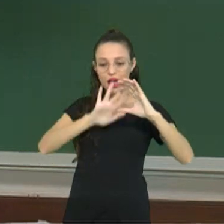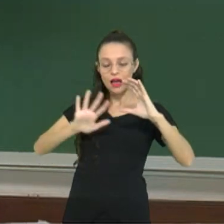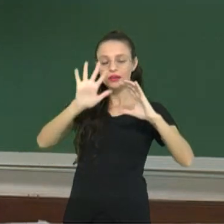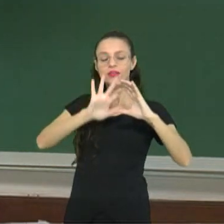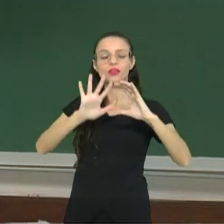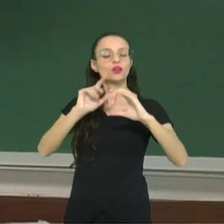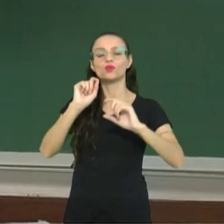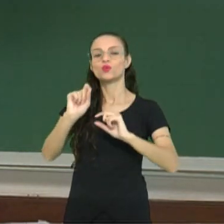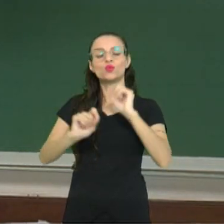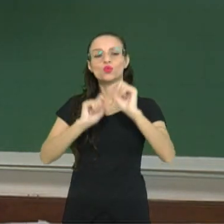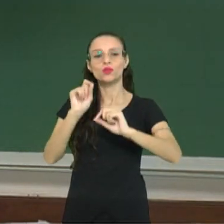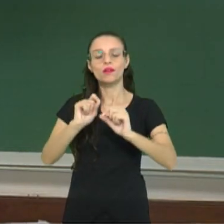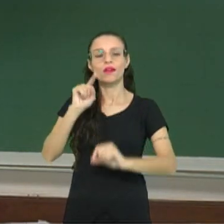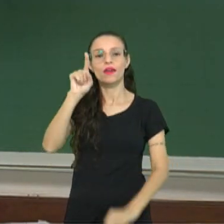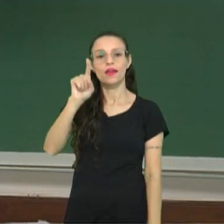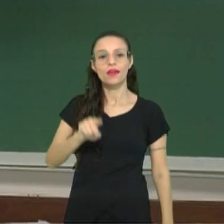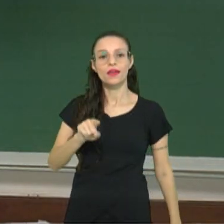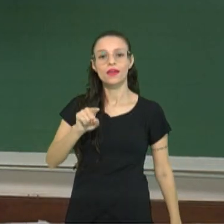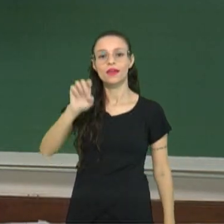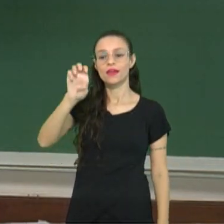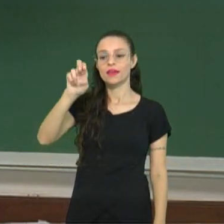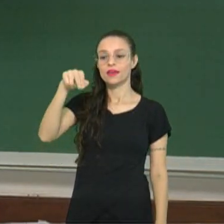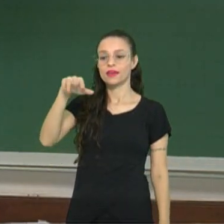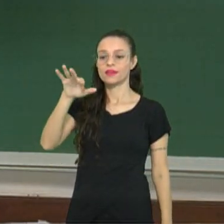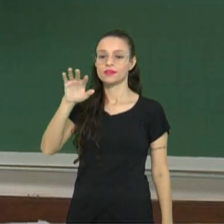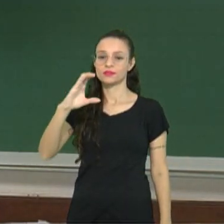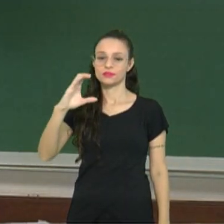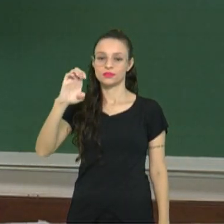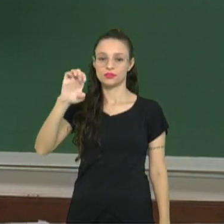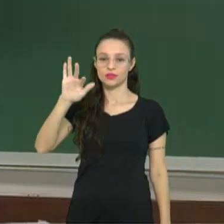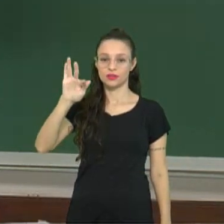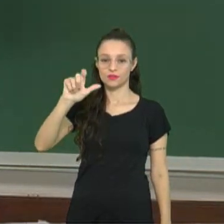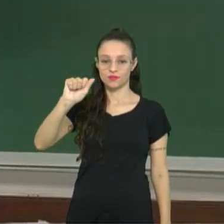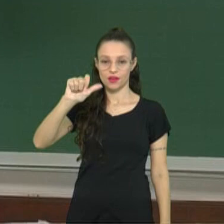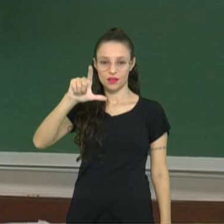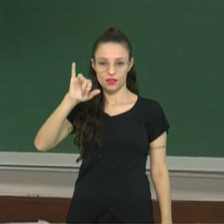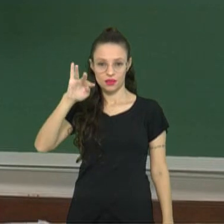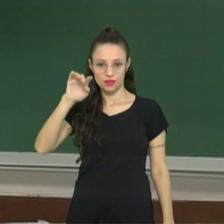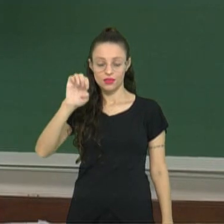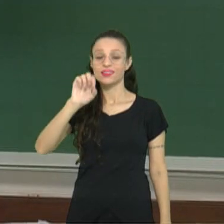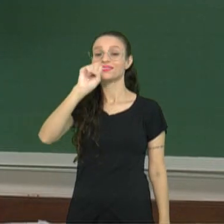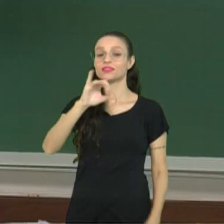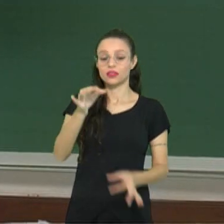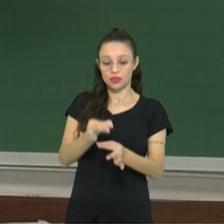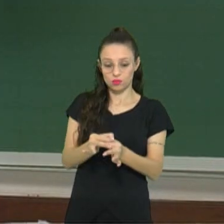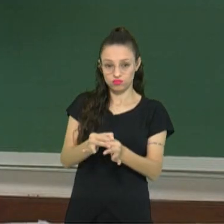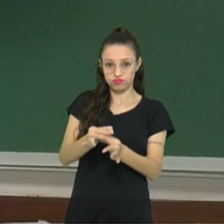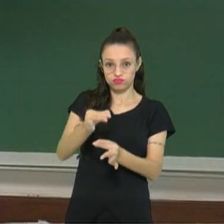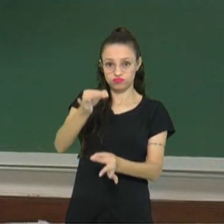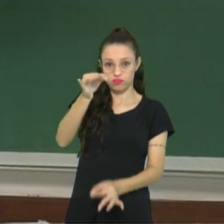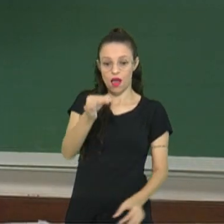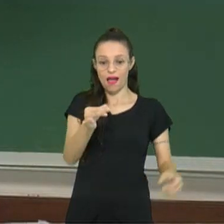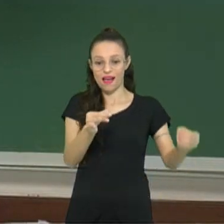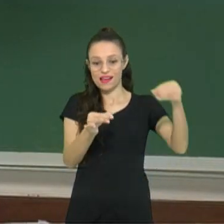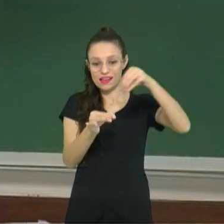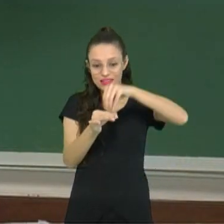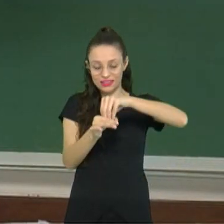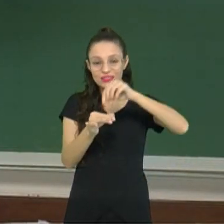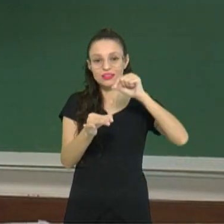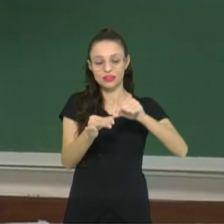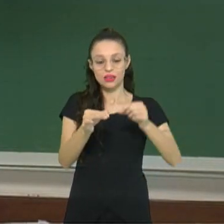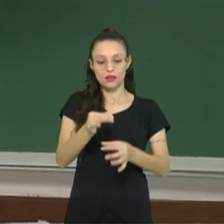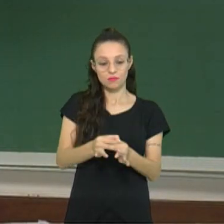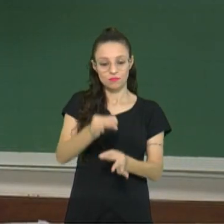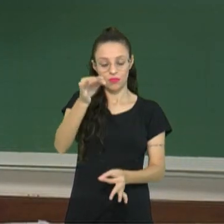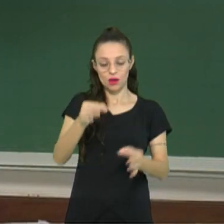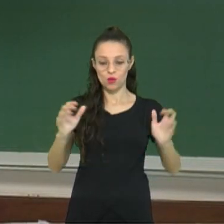vai ter aquilo que nós vamos chamar de encefalites, tá? E se a medula espinal for afetada, espinal, lembrando